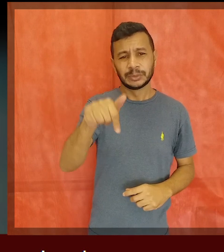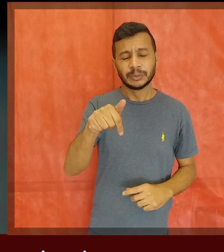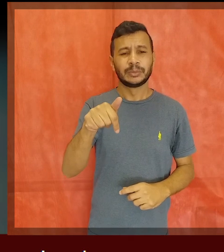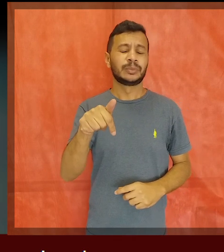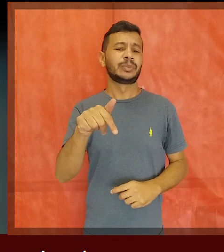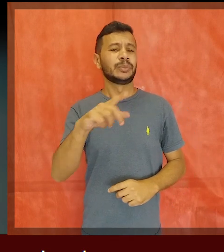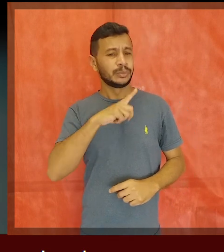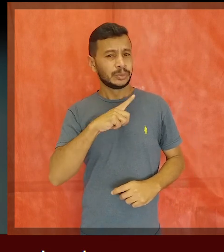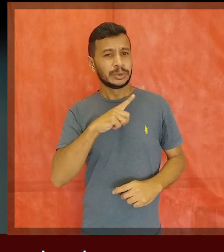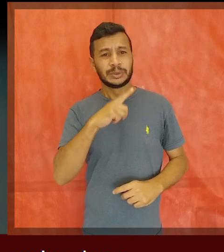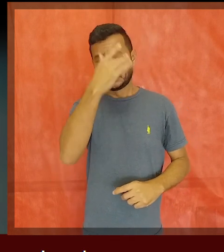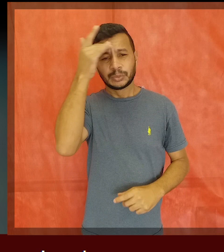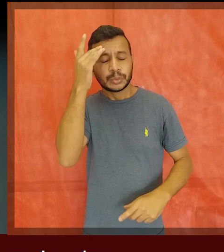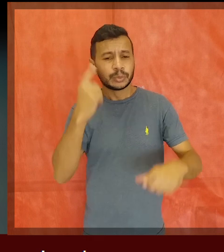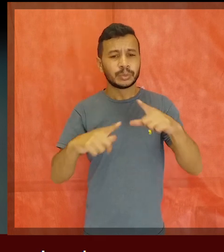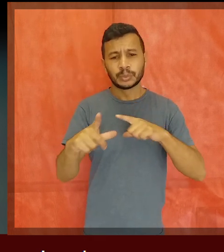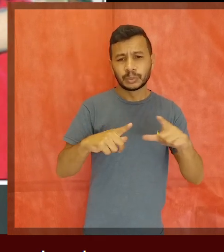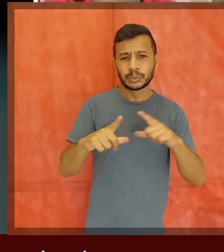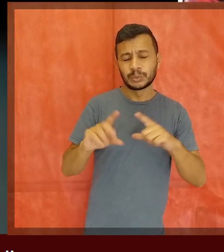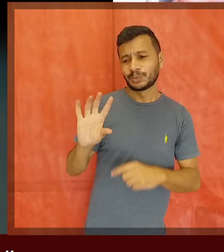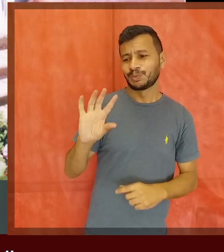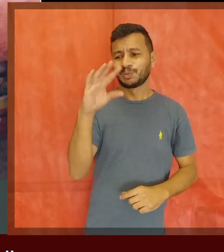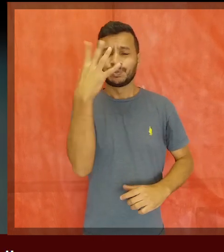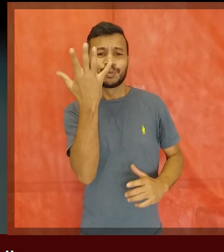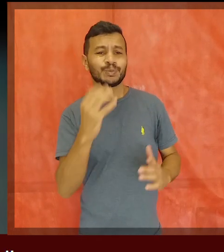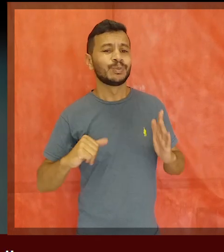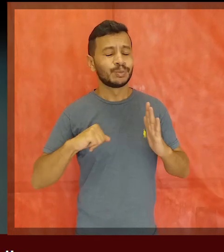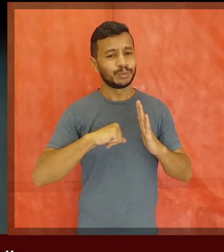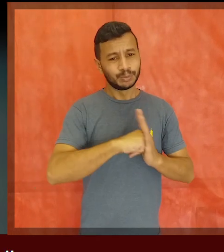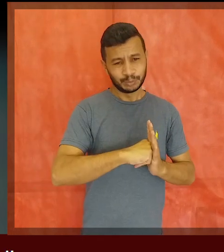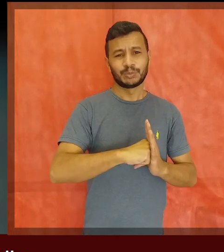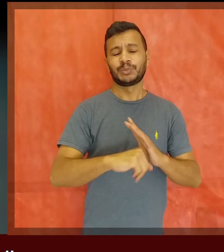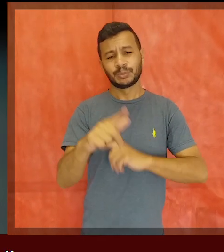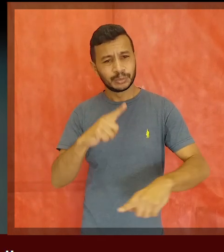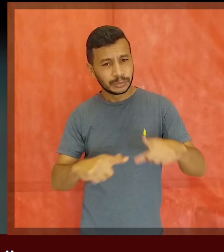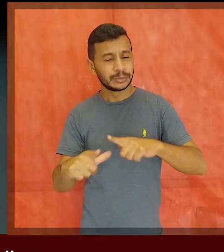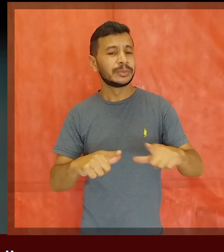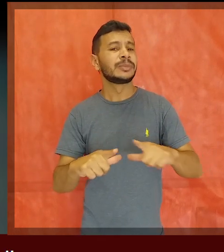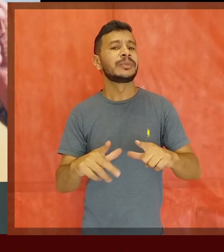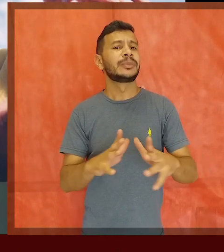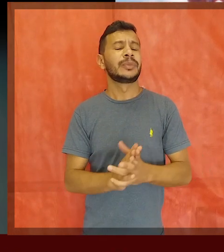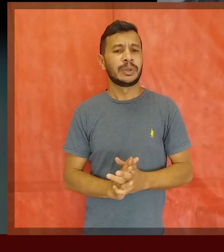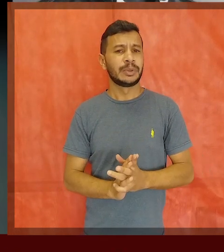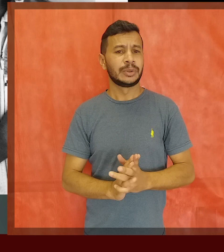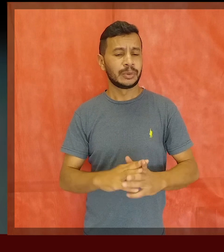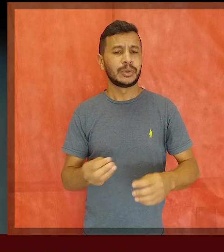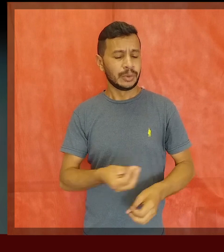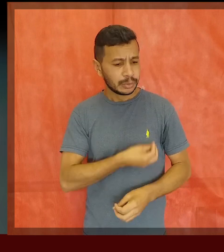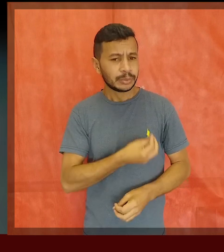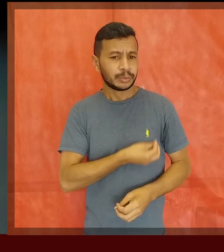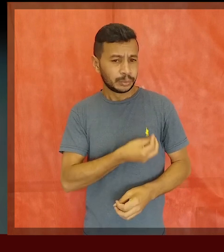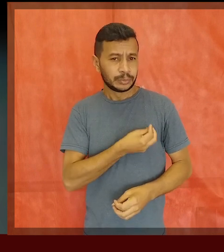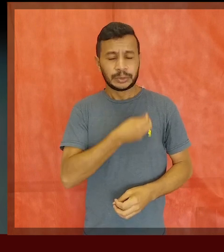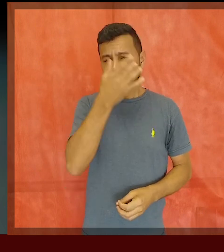silenciosas, resultantes de amputações, queimaduras e outros descalabros provocados pelo trabalho, com um realismo